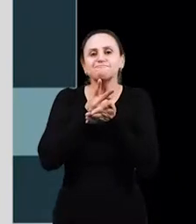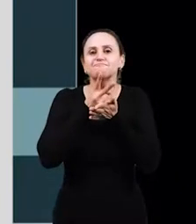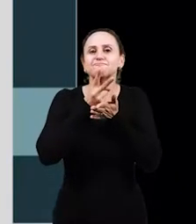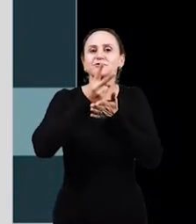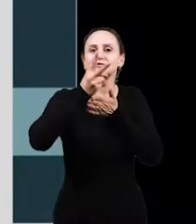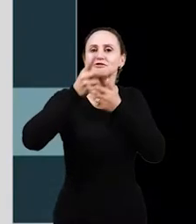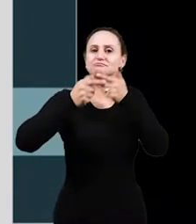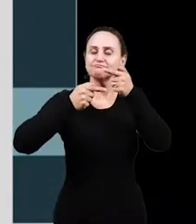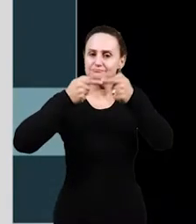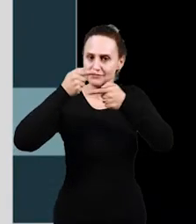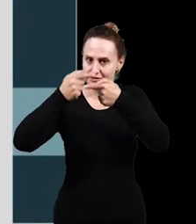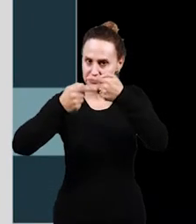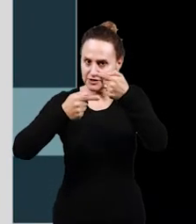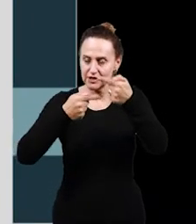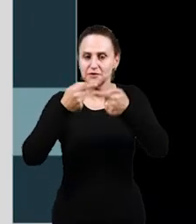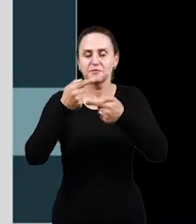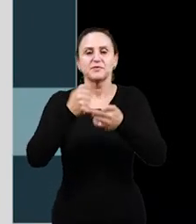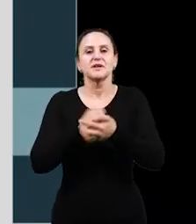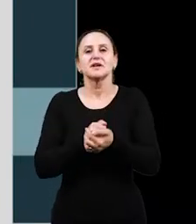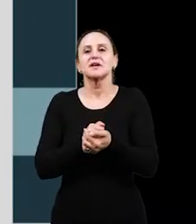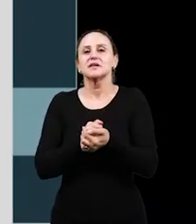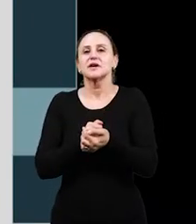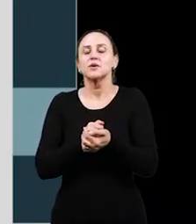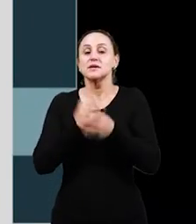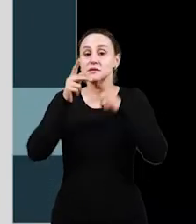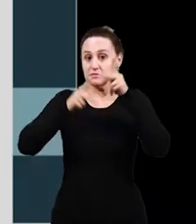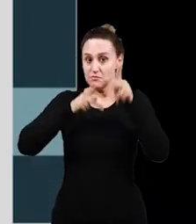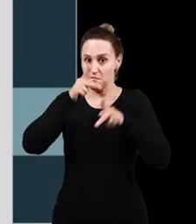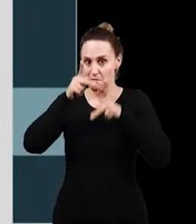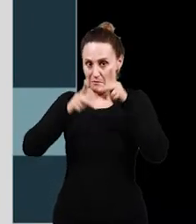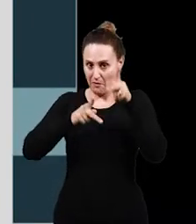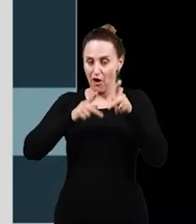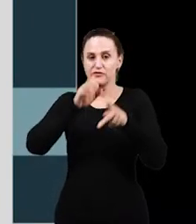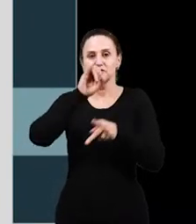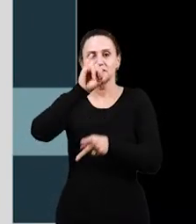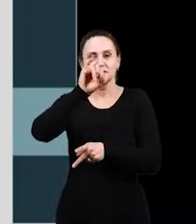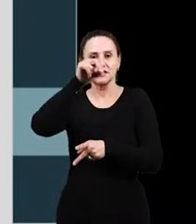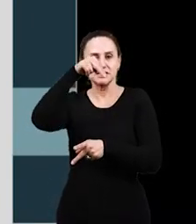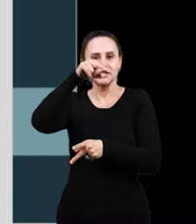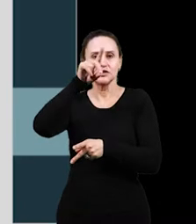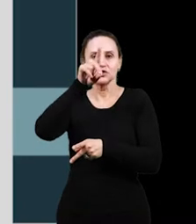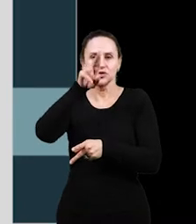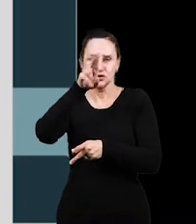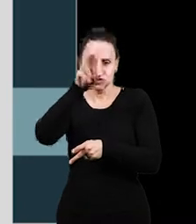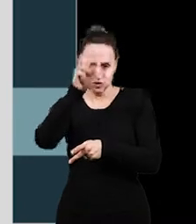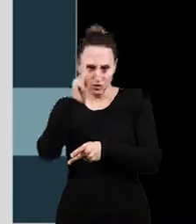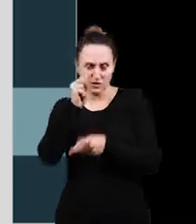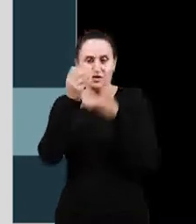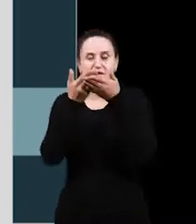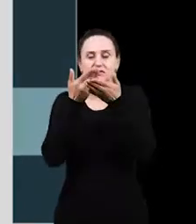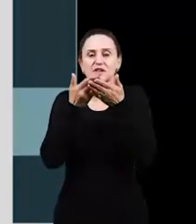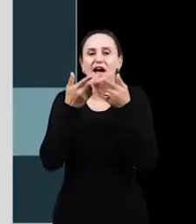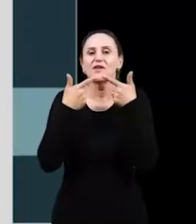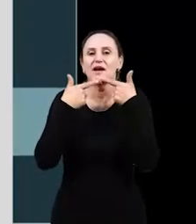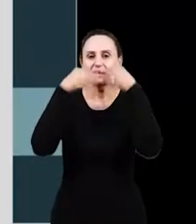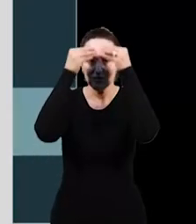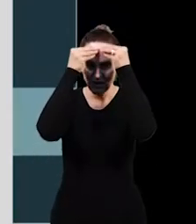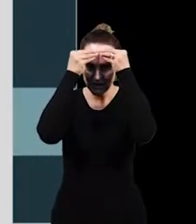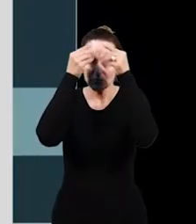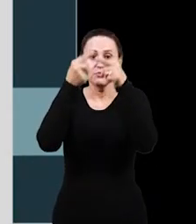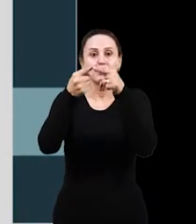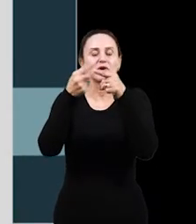então a gente costuma dizer que os hindus estudaram a a linguagem por uma ração religiosa depois